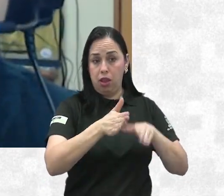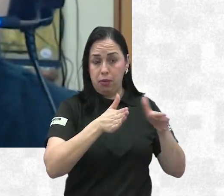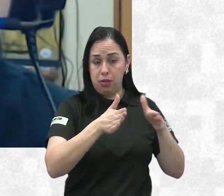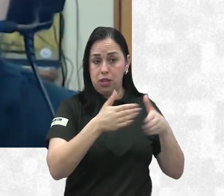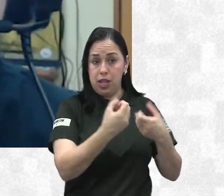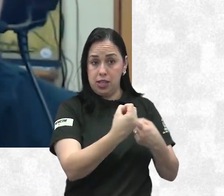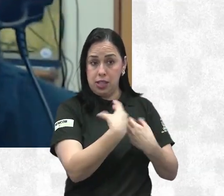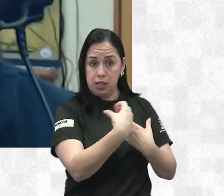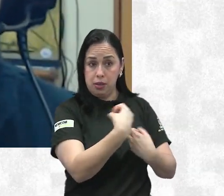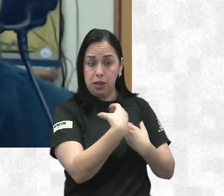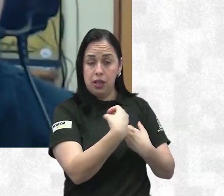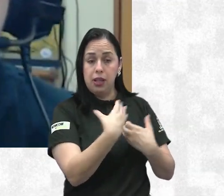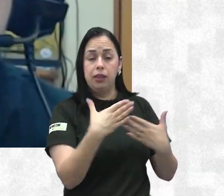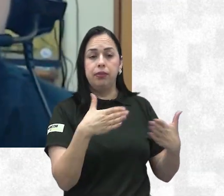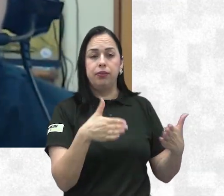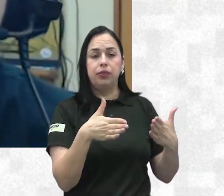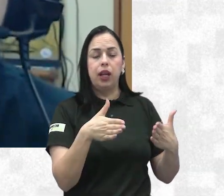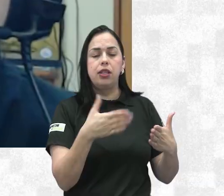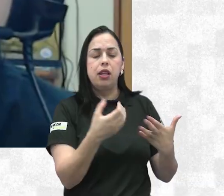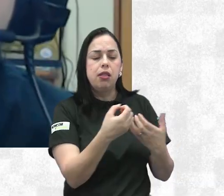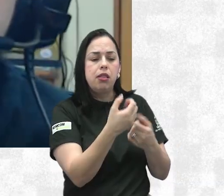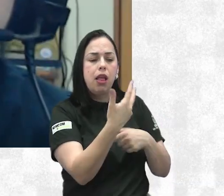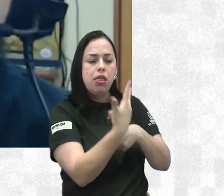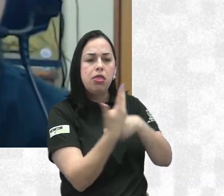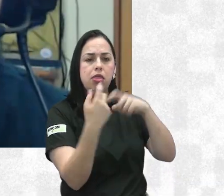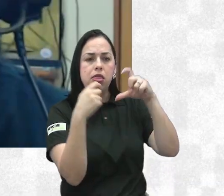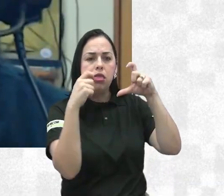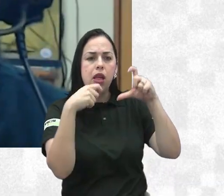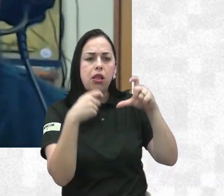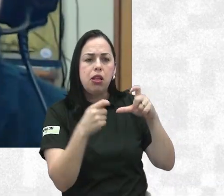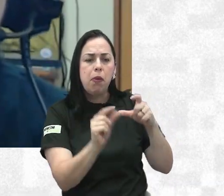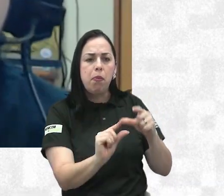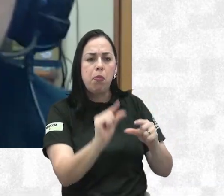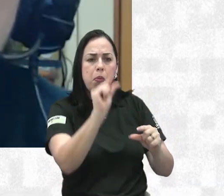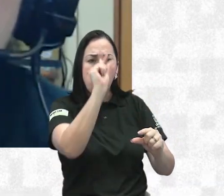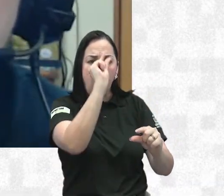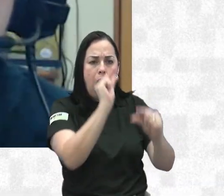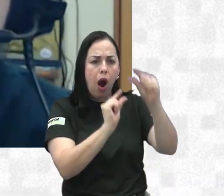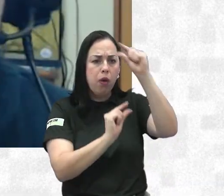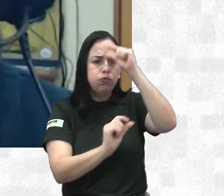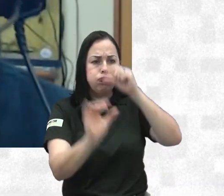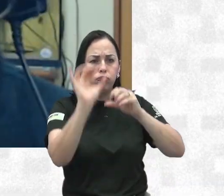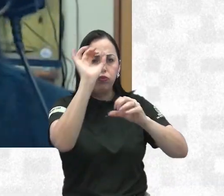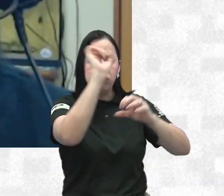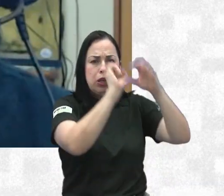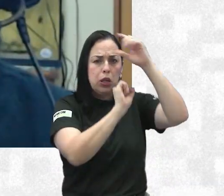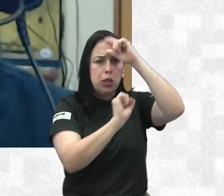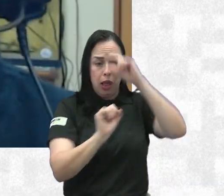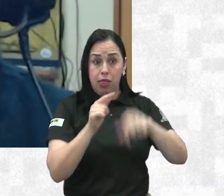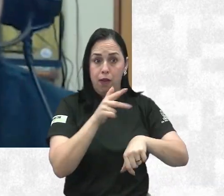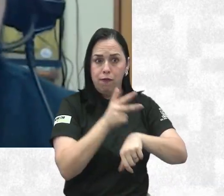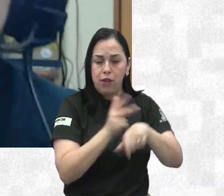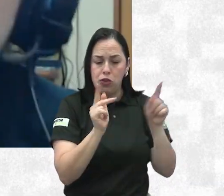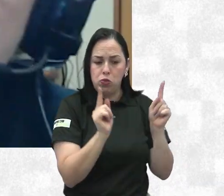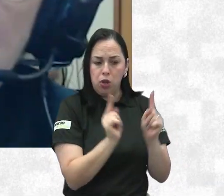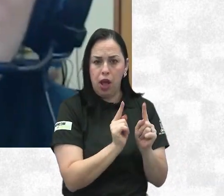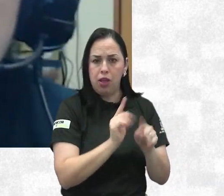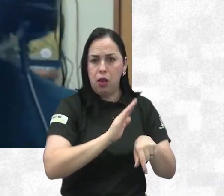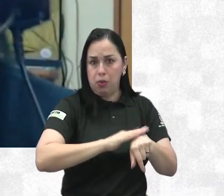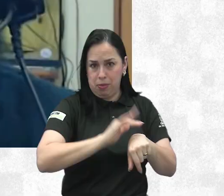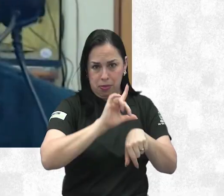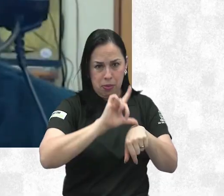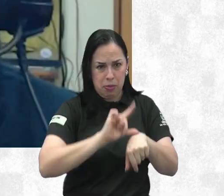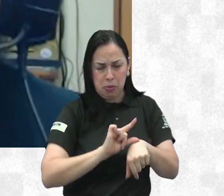Learning, né? Então, esse nano-learning, ele possui uma abordagem, essas abordagens falam sobre os vídeos curtos,